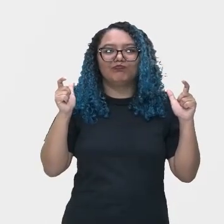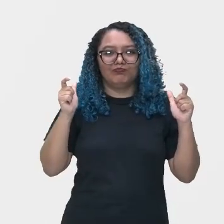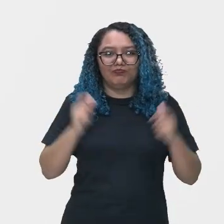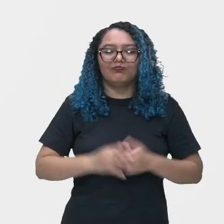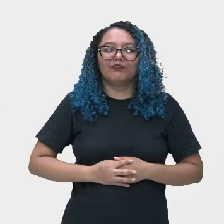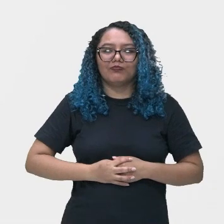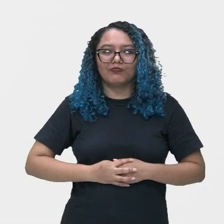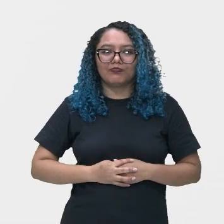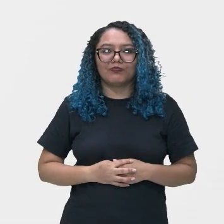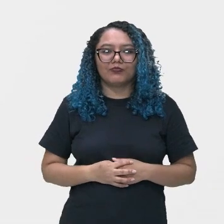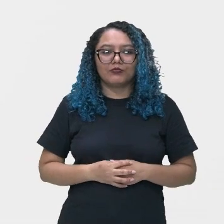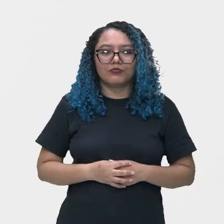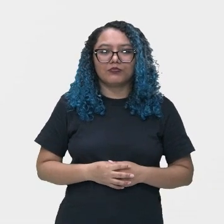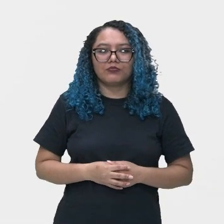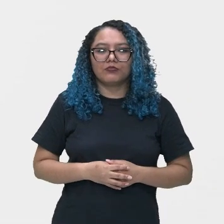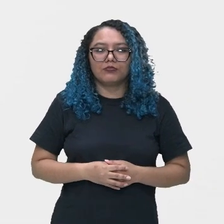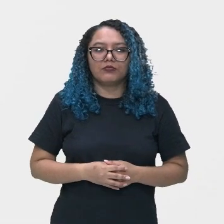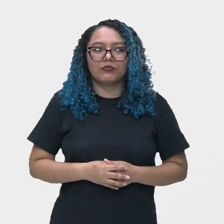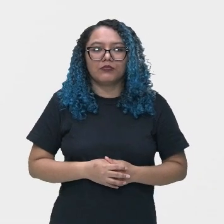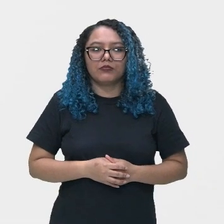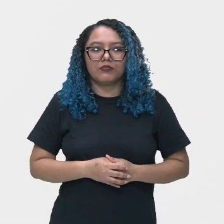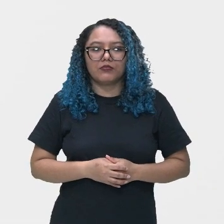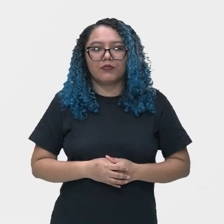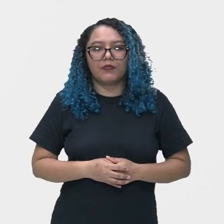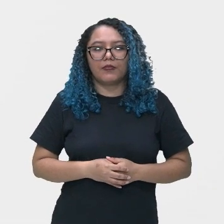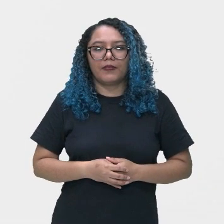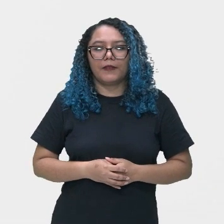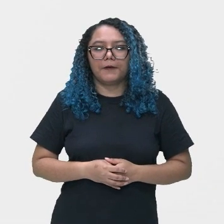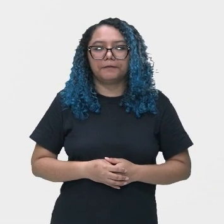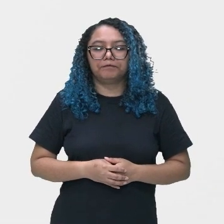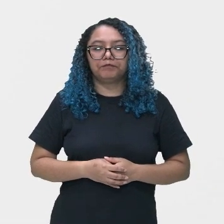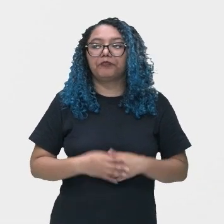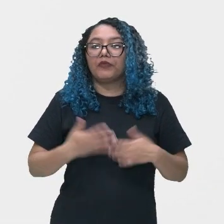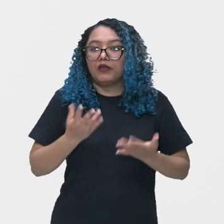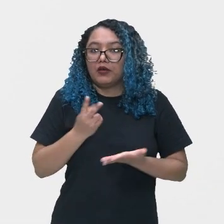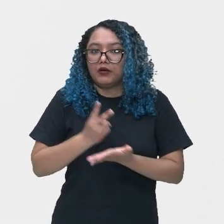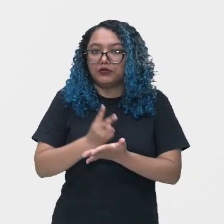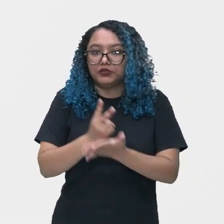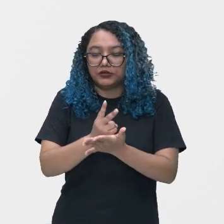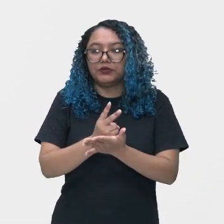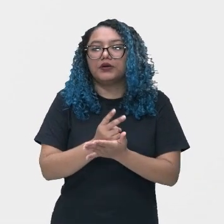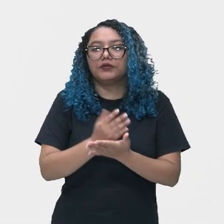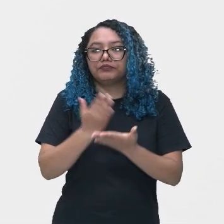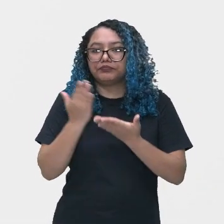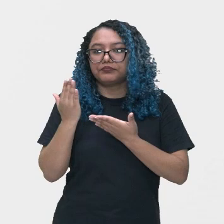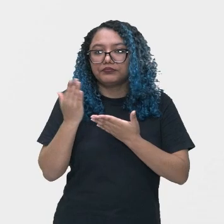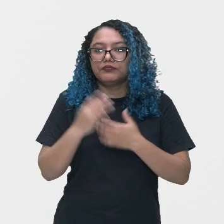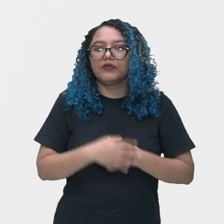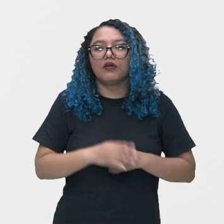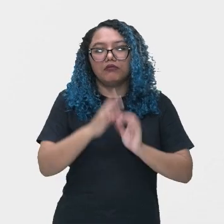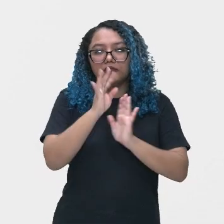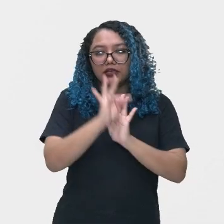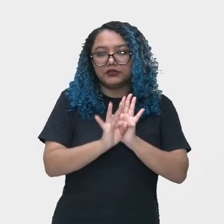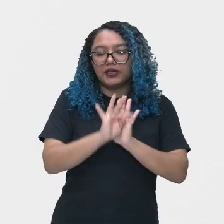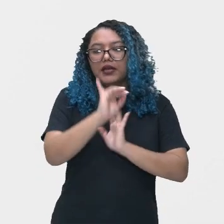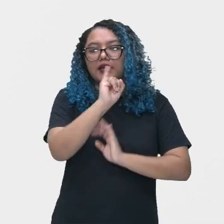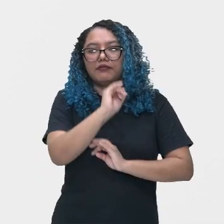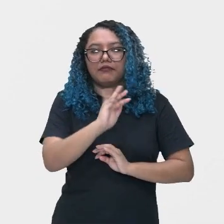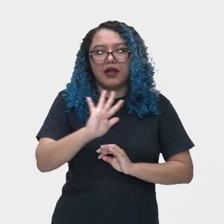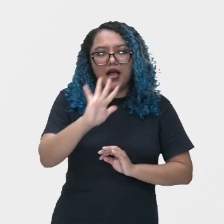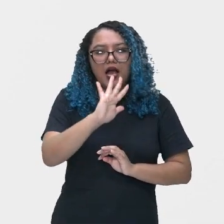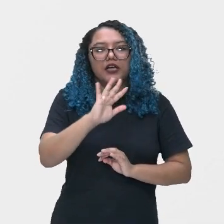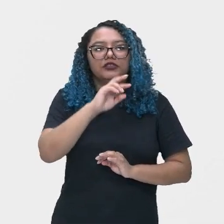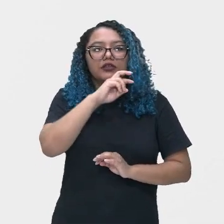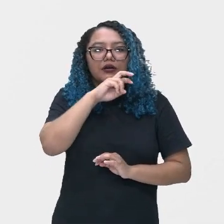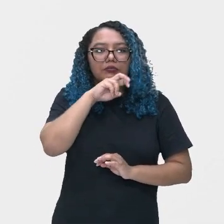bom? Agora vamos ver aqui a continuação do texto, né? De acordo com a legenda, as imagens com a sucuri